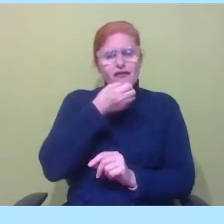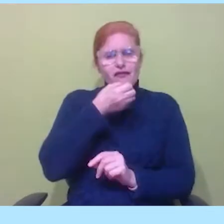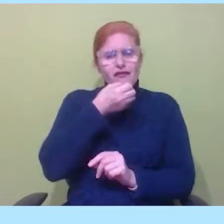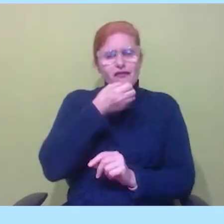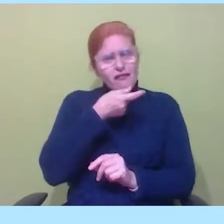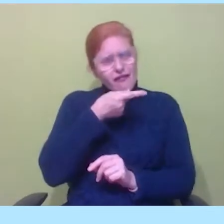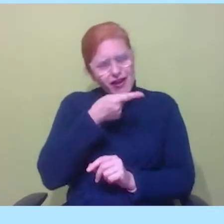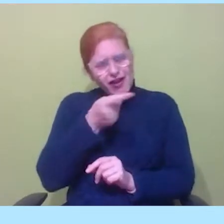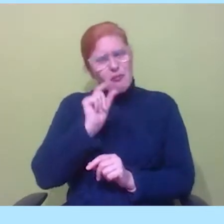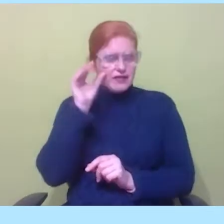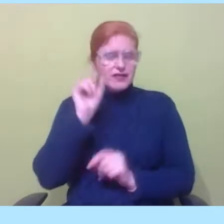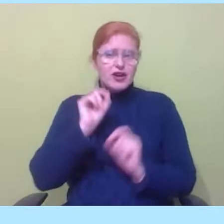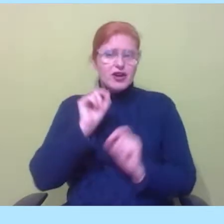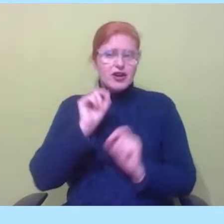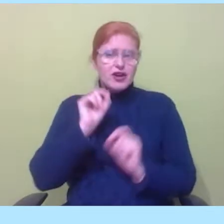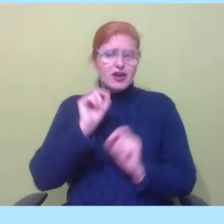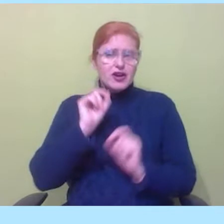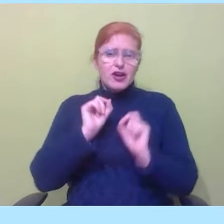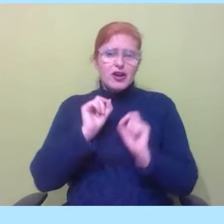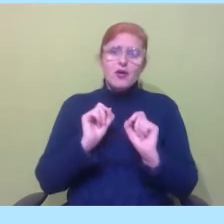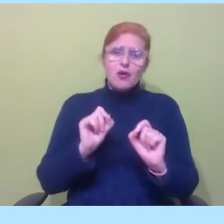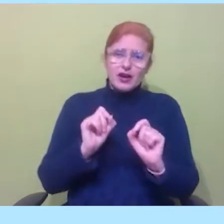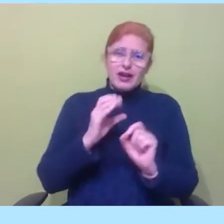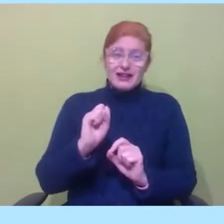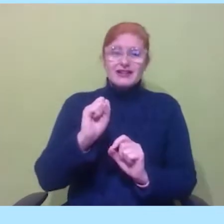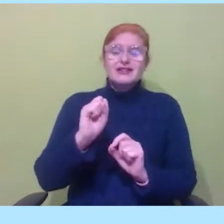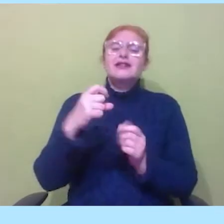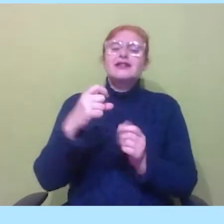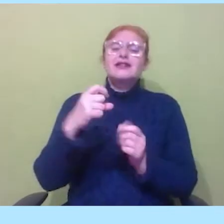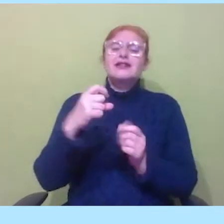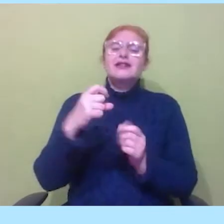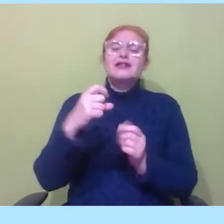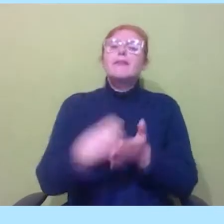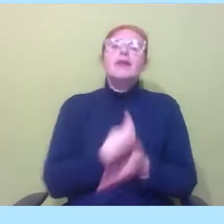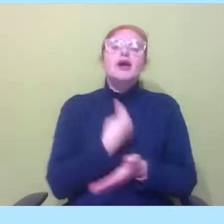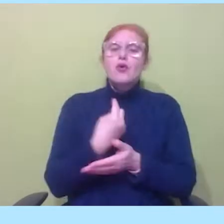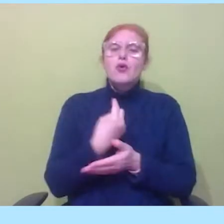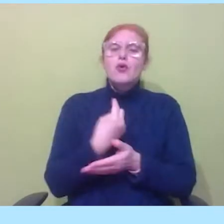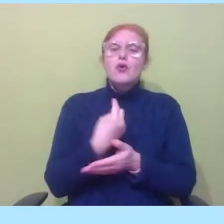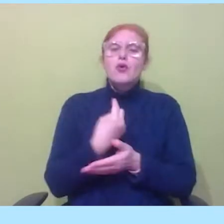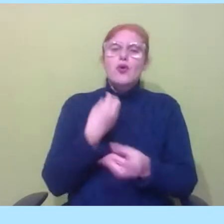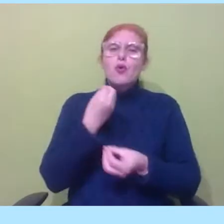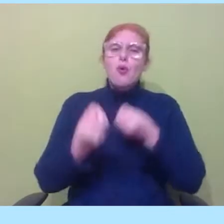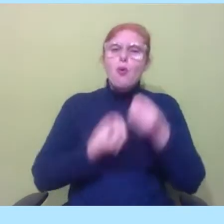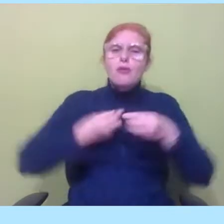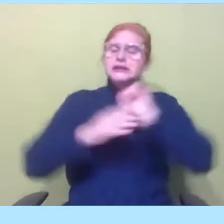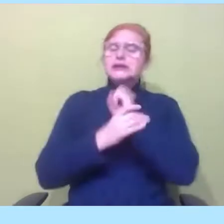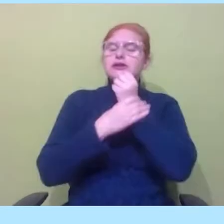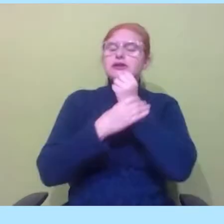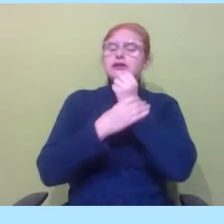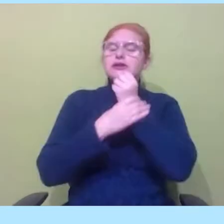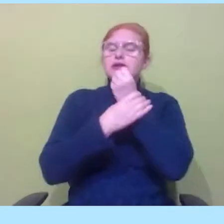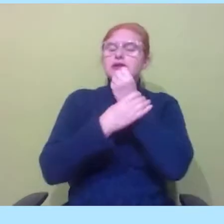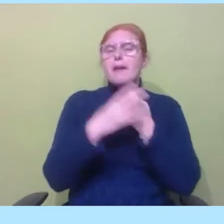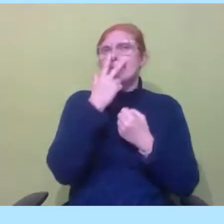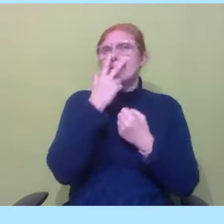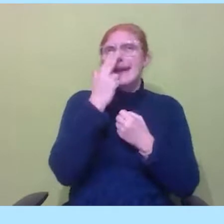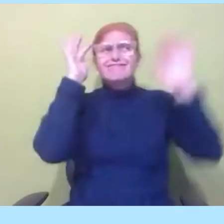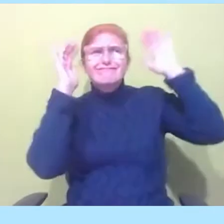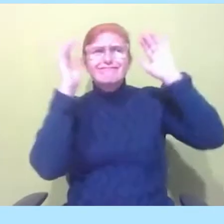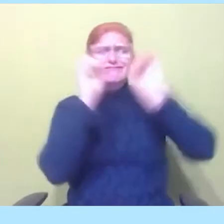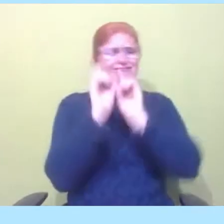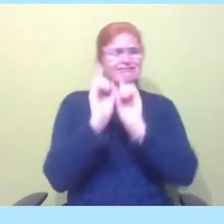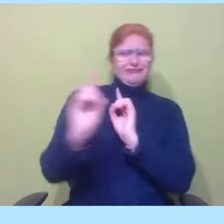de como o debate da segurança, ele parece ainda muito ilusório, distante, justamente por ter essa característica que a